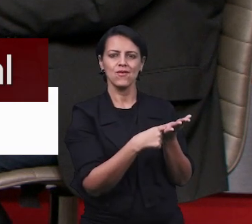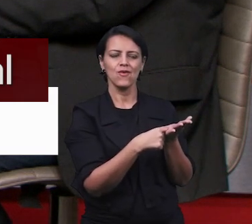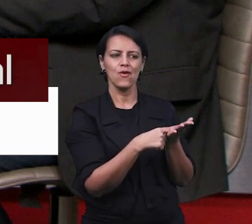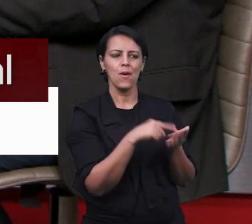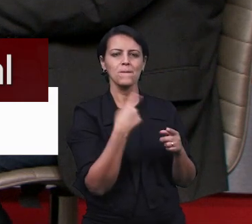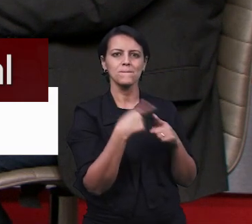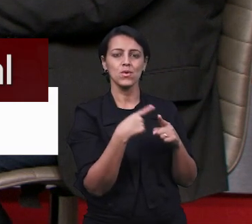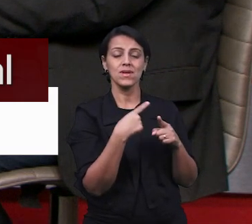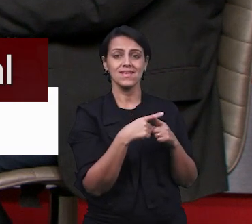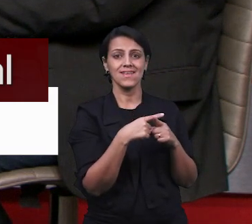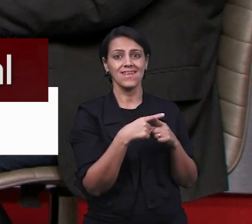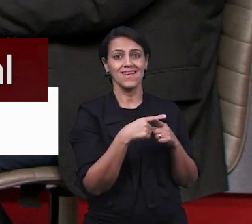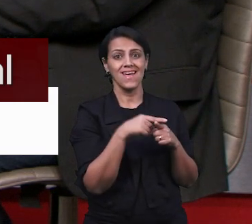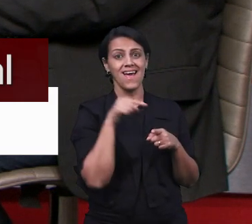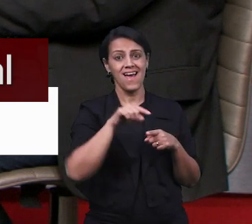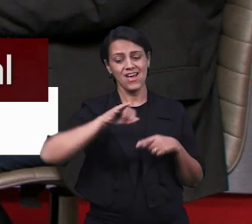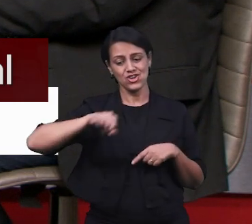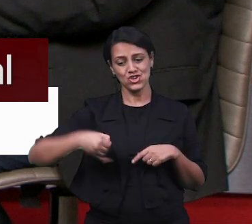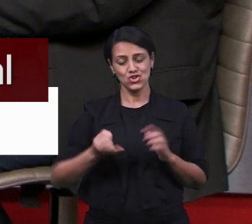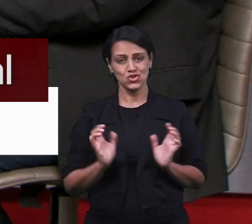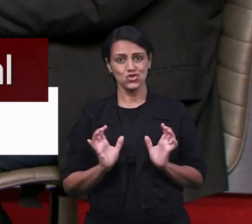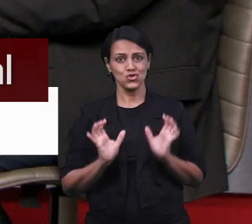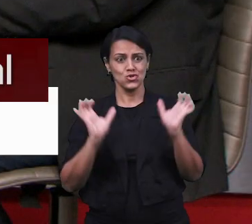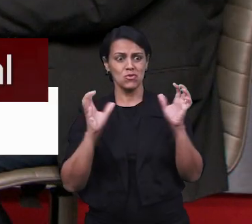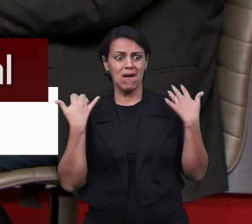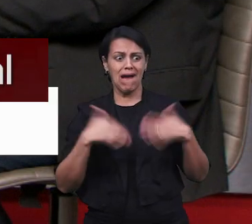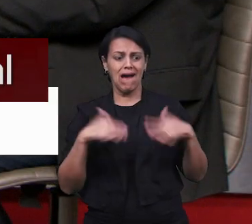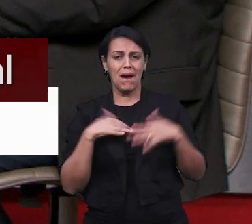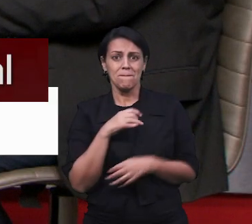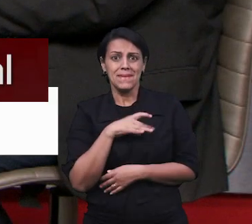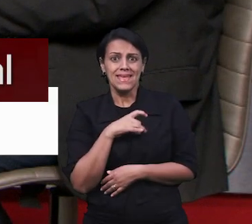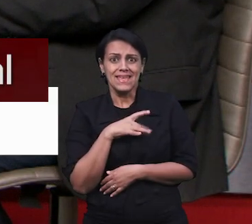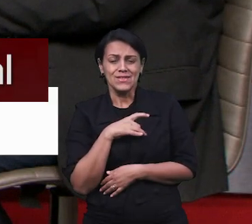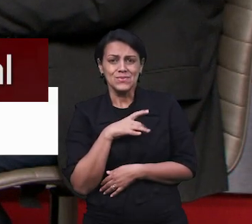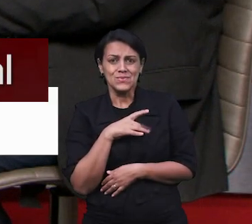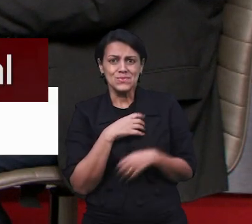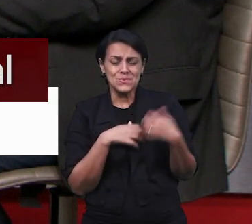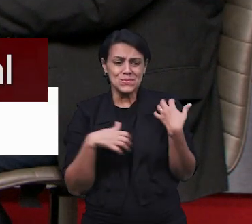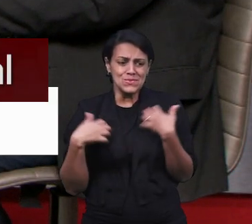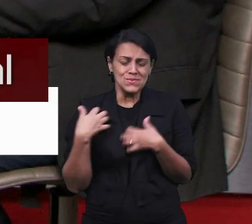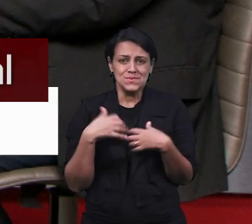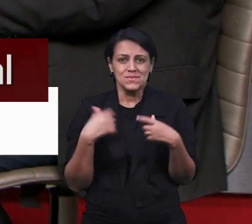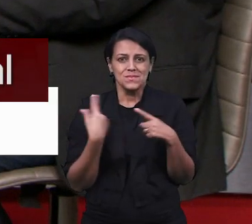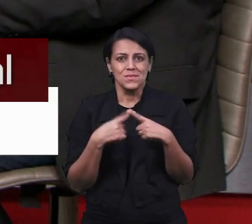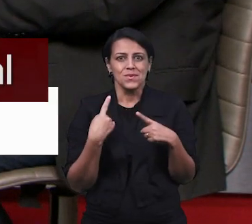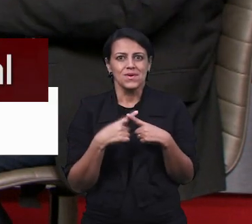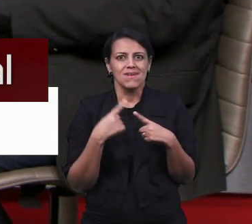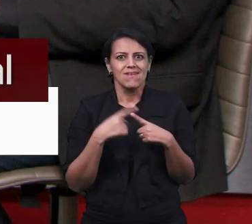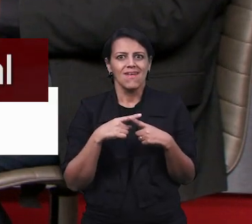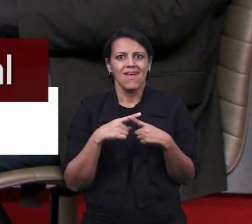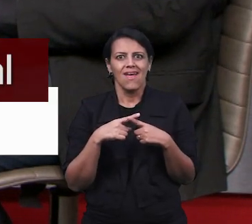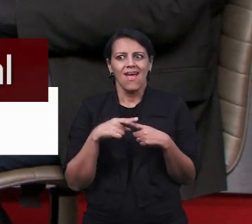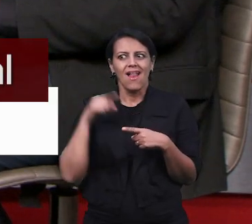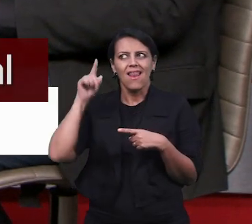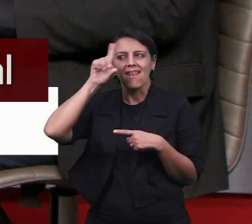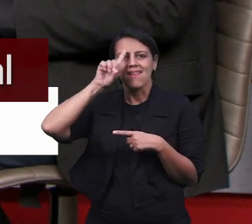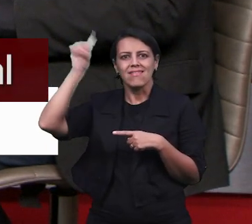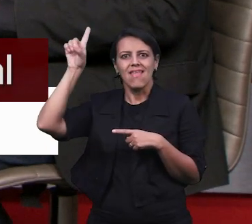de Jericó estava desmaiando de medo em razão dos feitos do Deus de